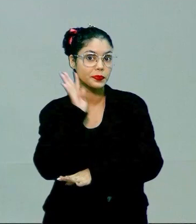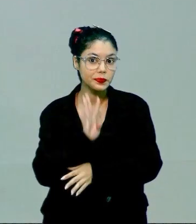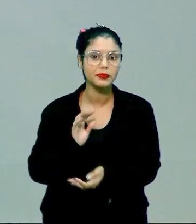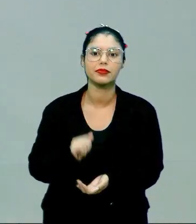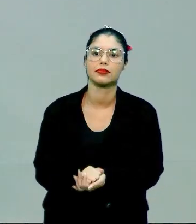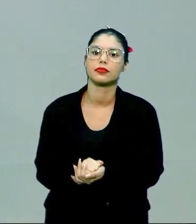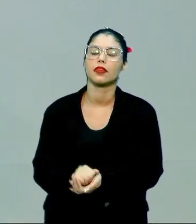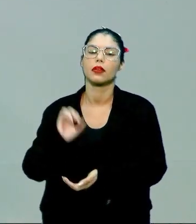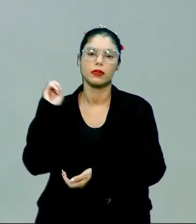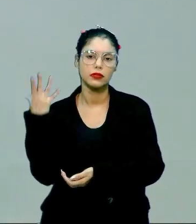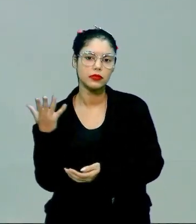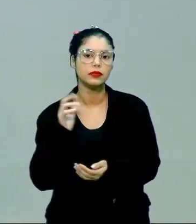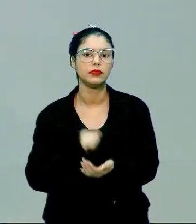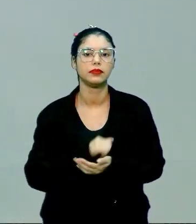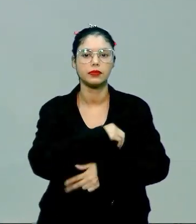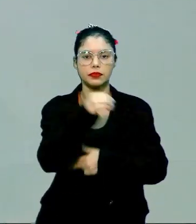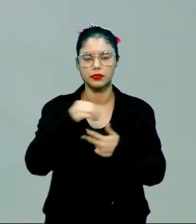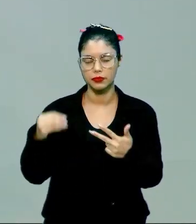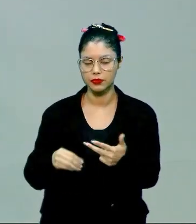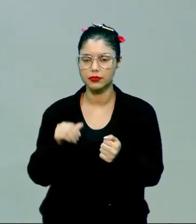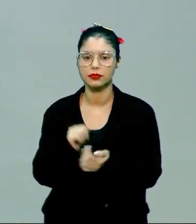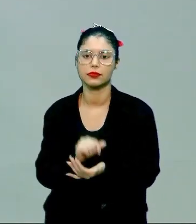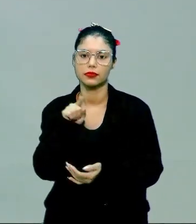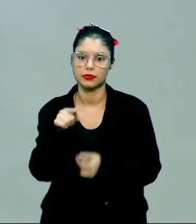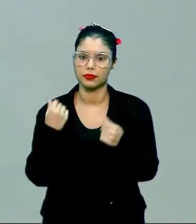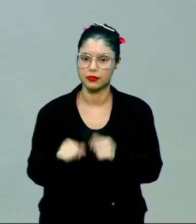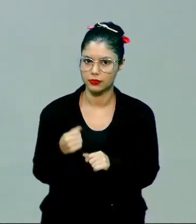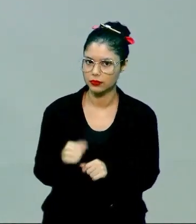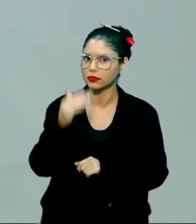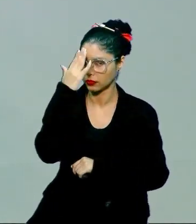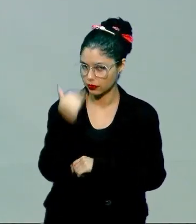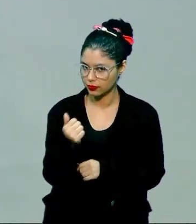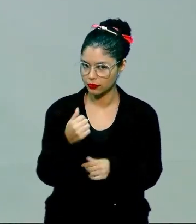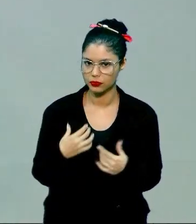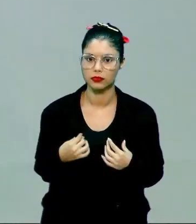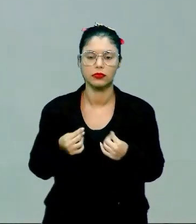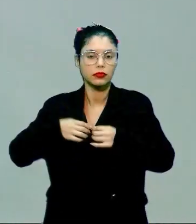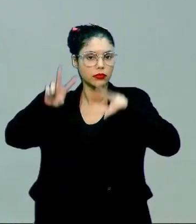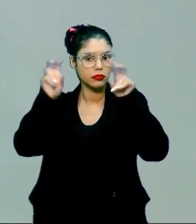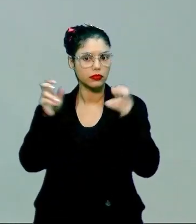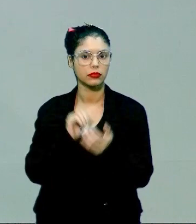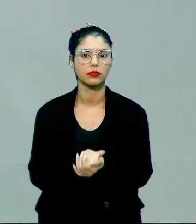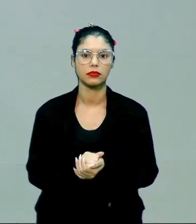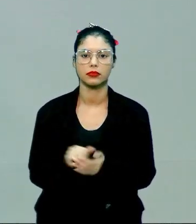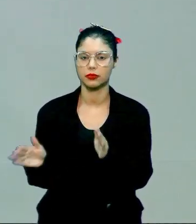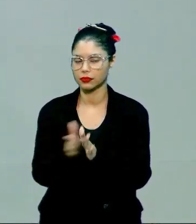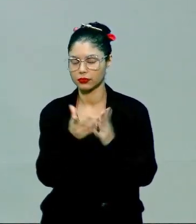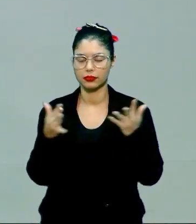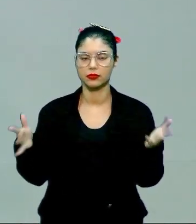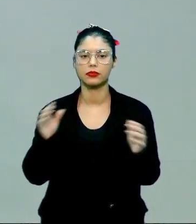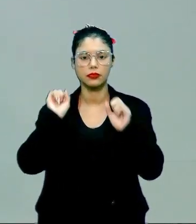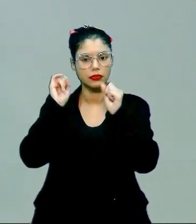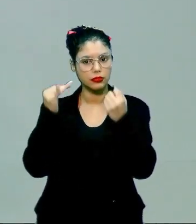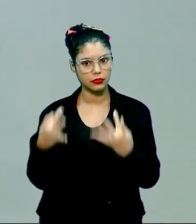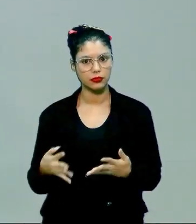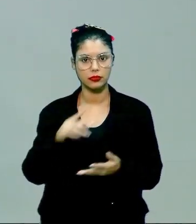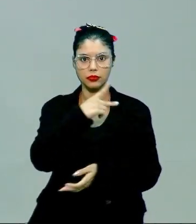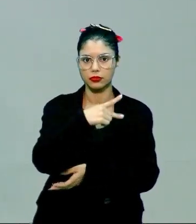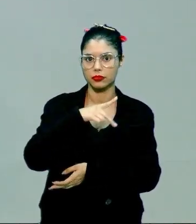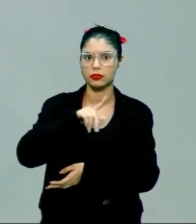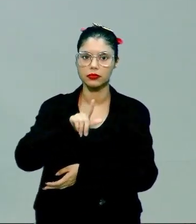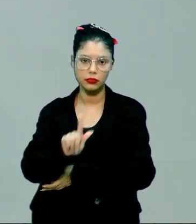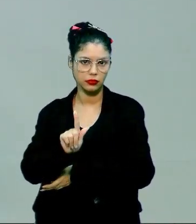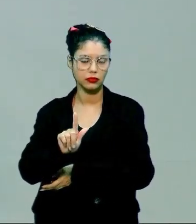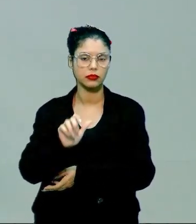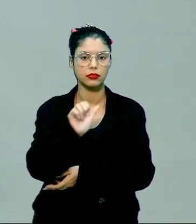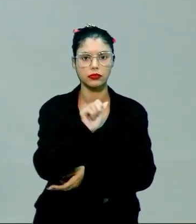é recorrente a nível de Enem e você tem que dominar, ok? O assunto de hoje é maravilhoso, que trata-se de progressão